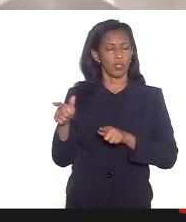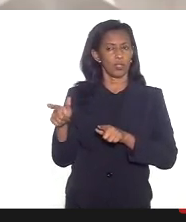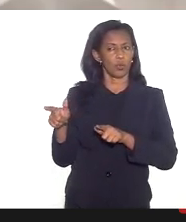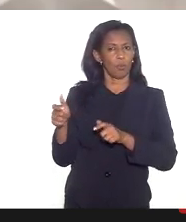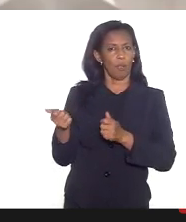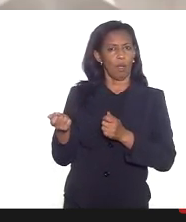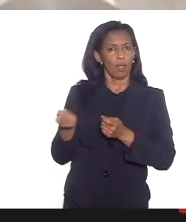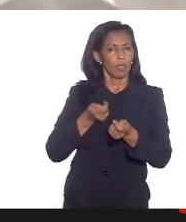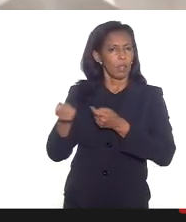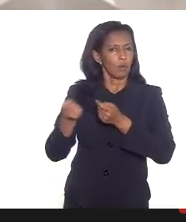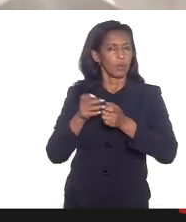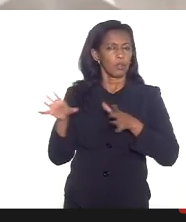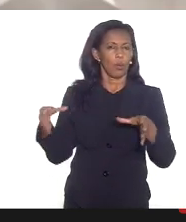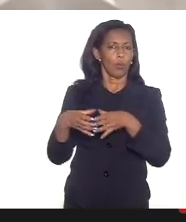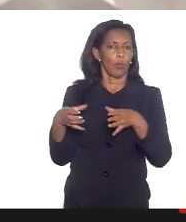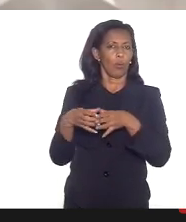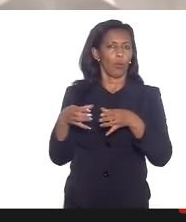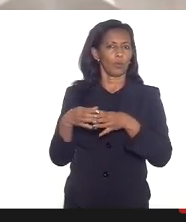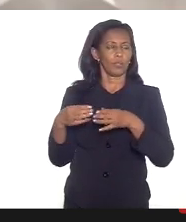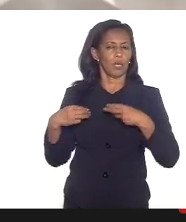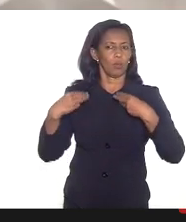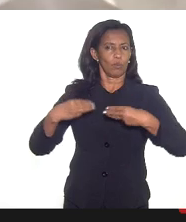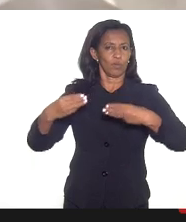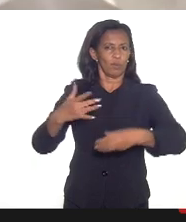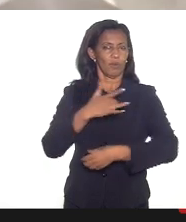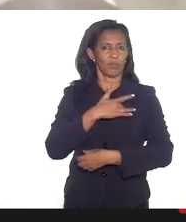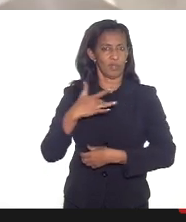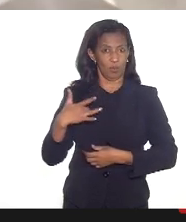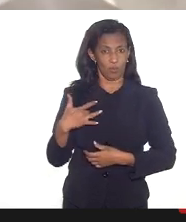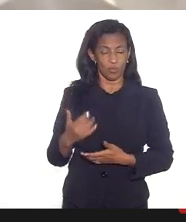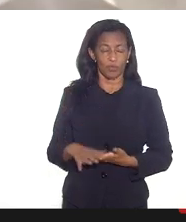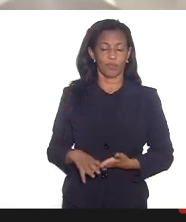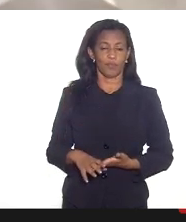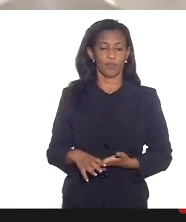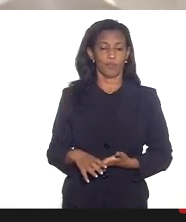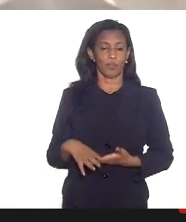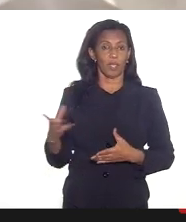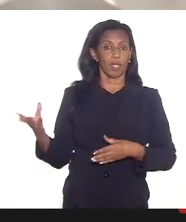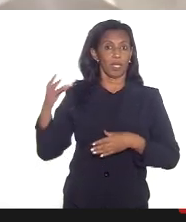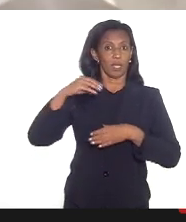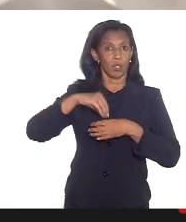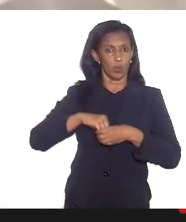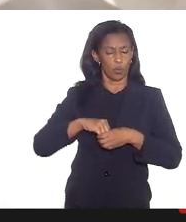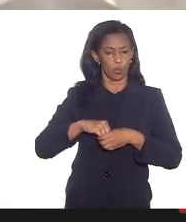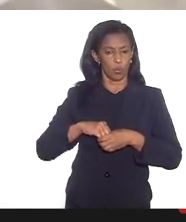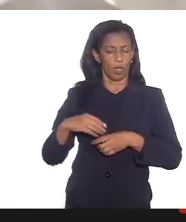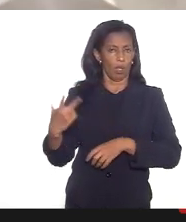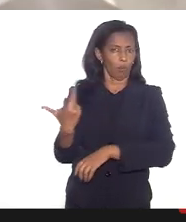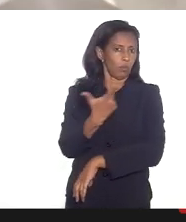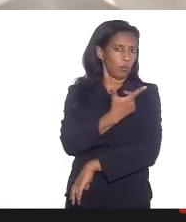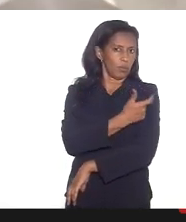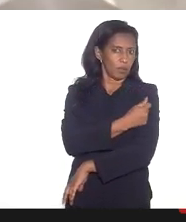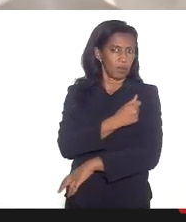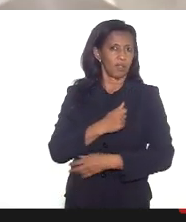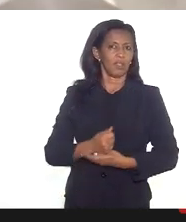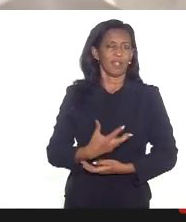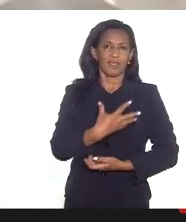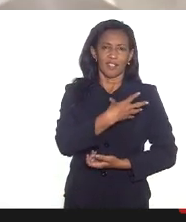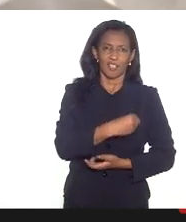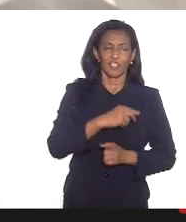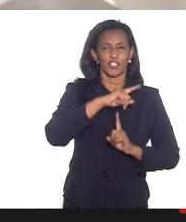negociação Conselho Municipal de Saúde com os pontos em e que inclui a uma imunização das